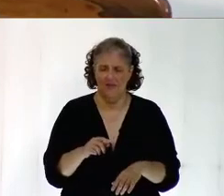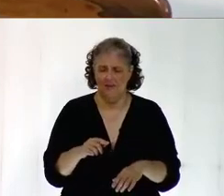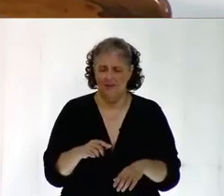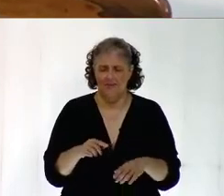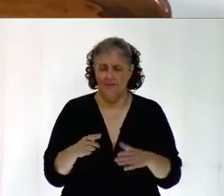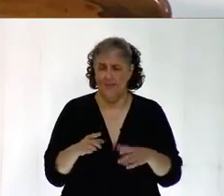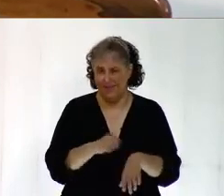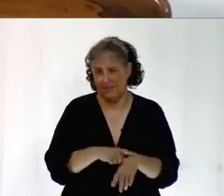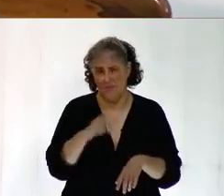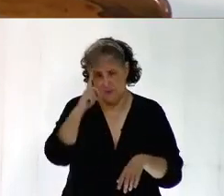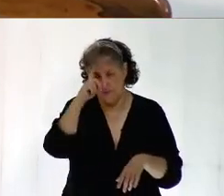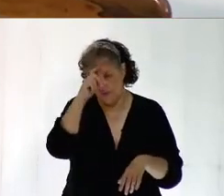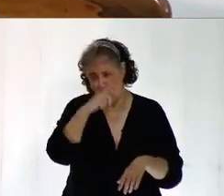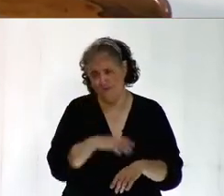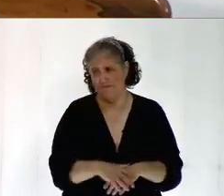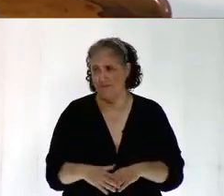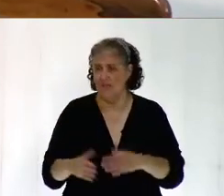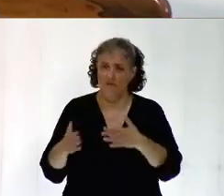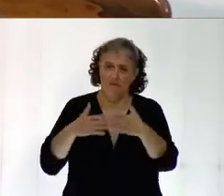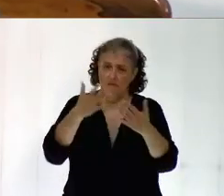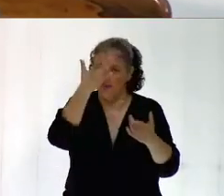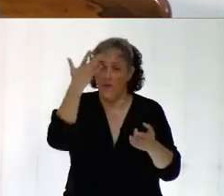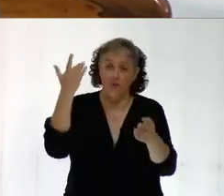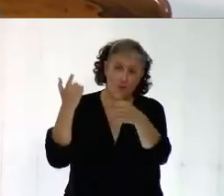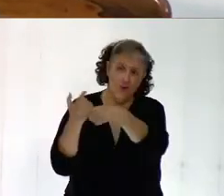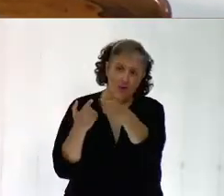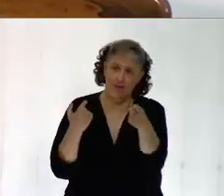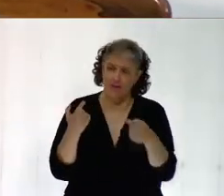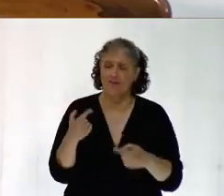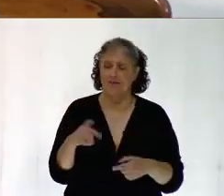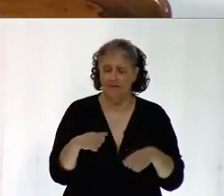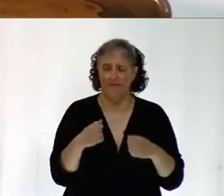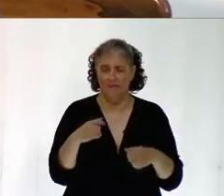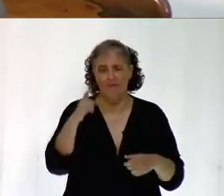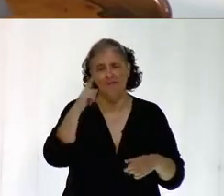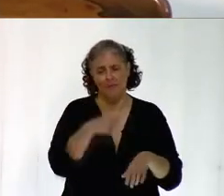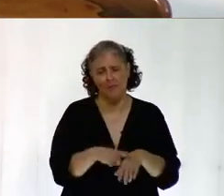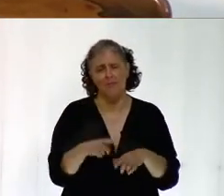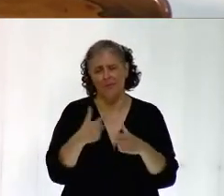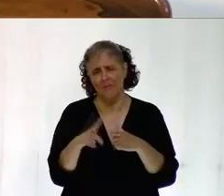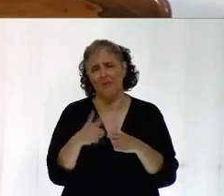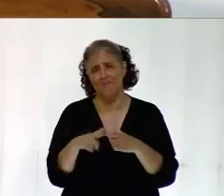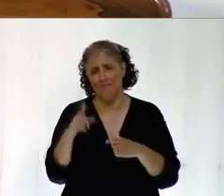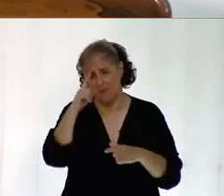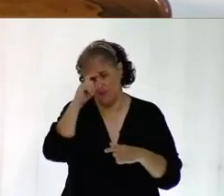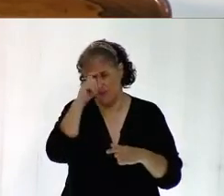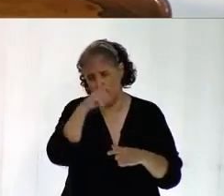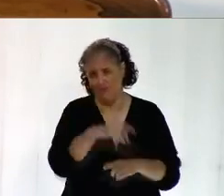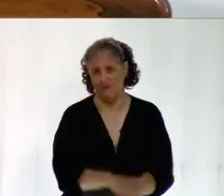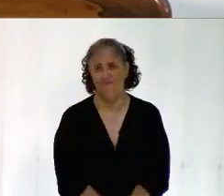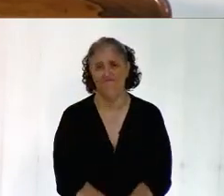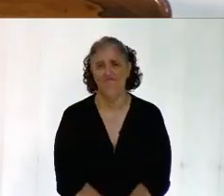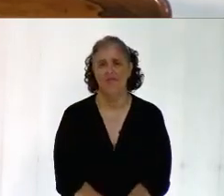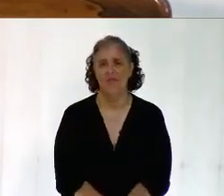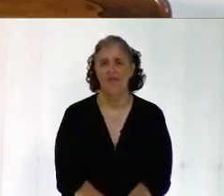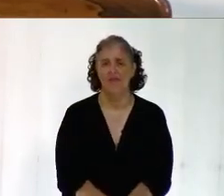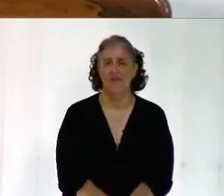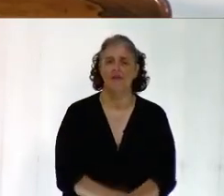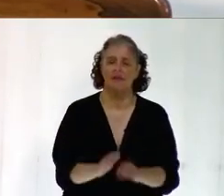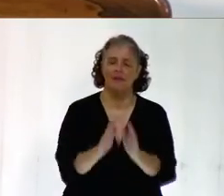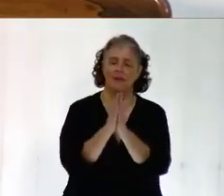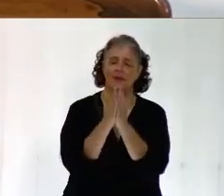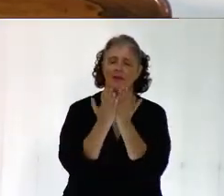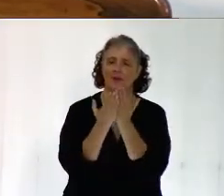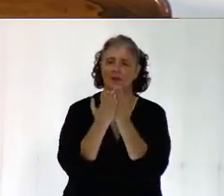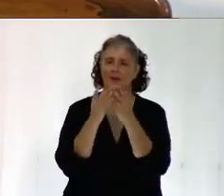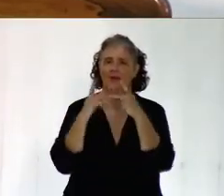talvez haja alguém entre nós que esteja é muito possível que haja sem alguém entre nós que esteja que essa palavra possa servir como